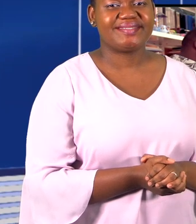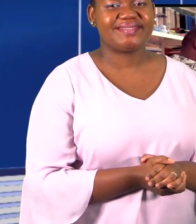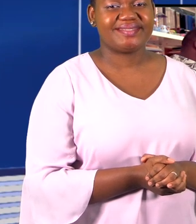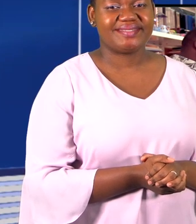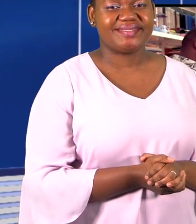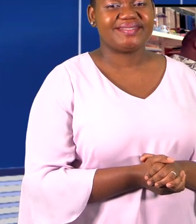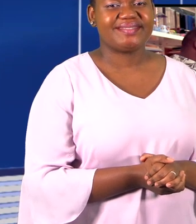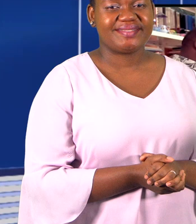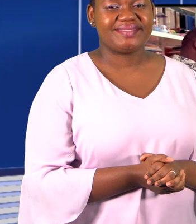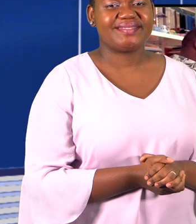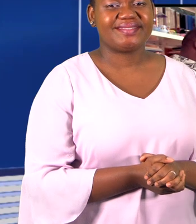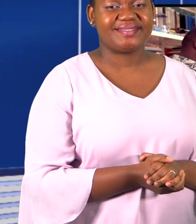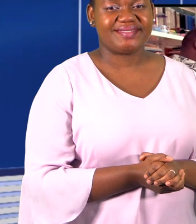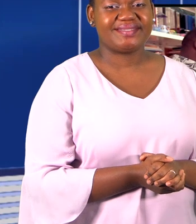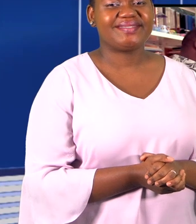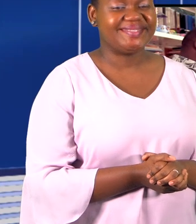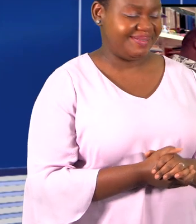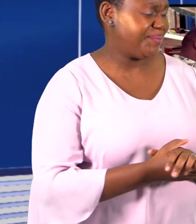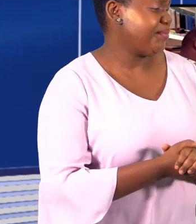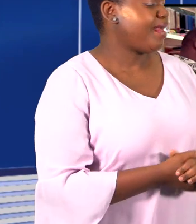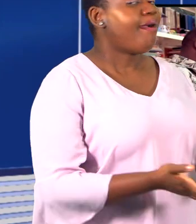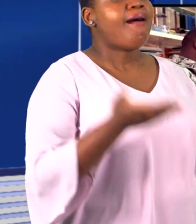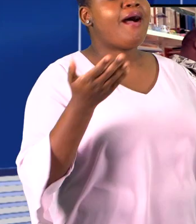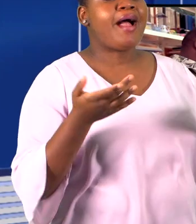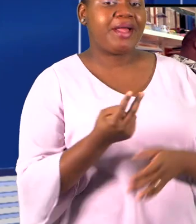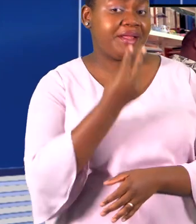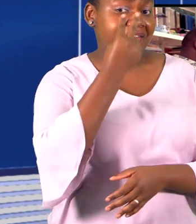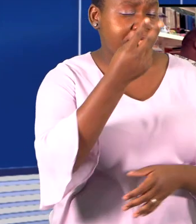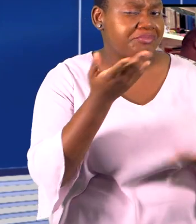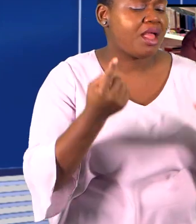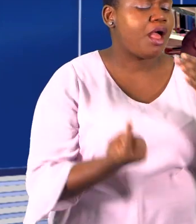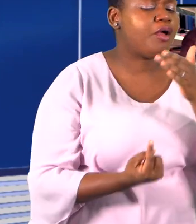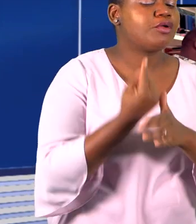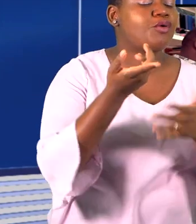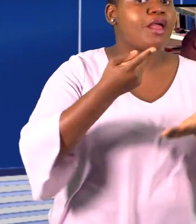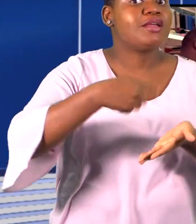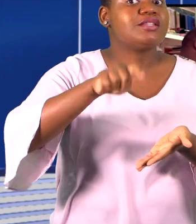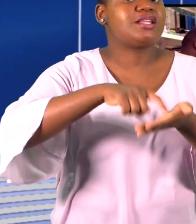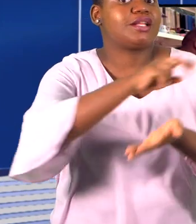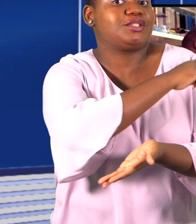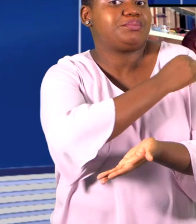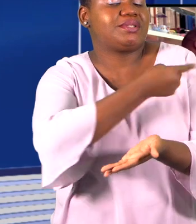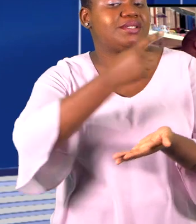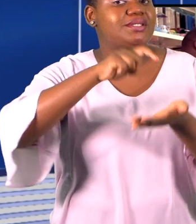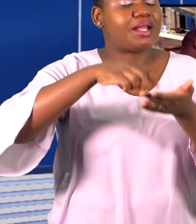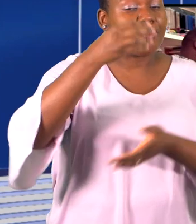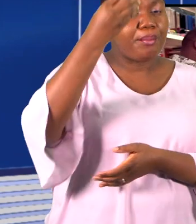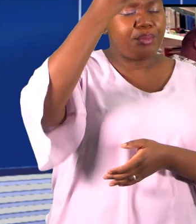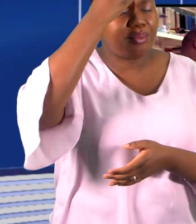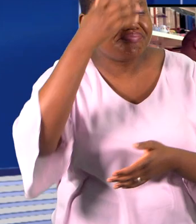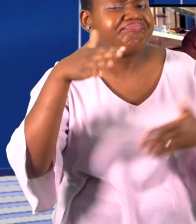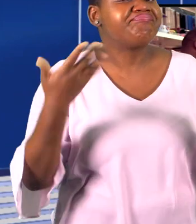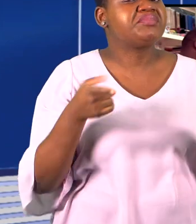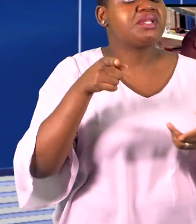internadas possam continuar a receber aulas. Vimos este caso inédito no Hospital Central de